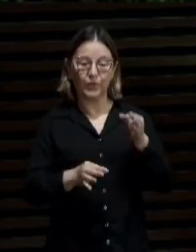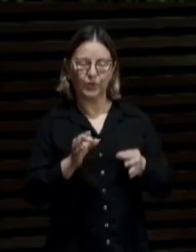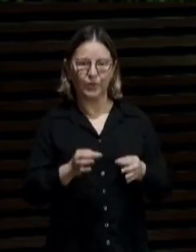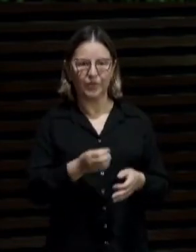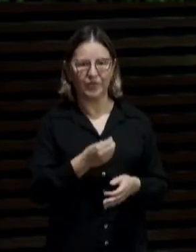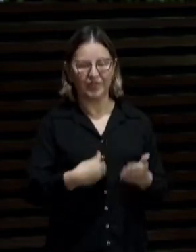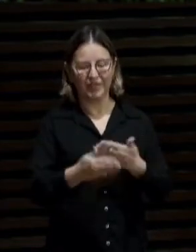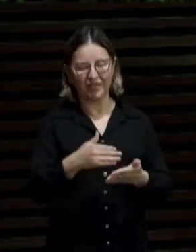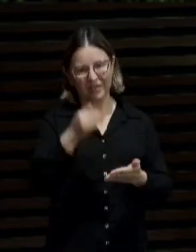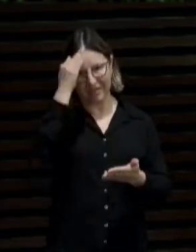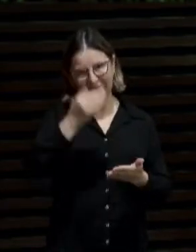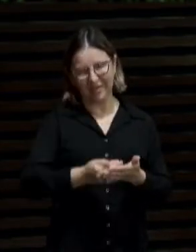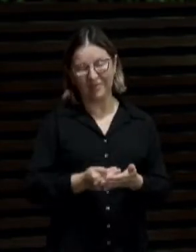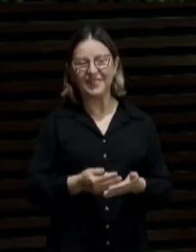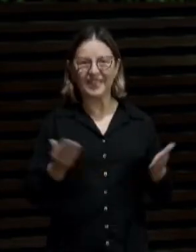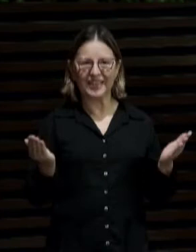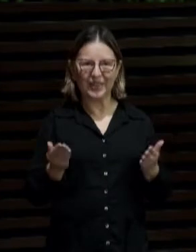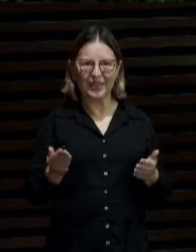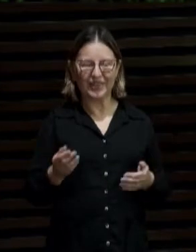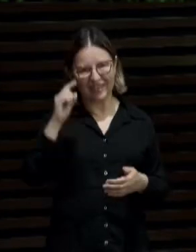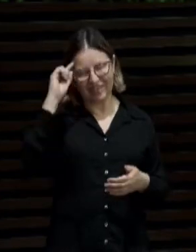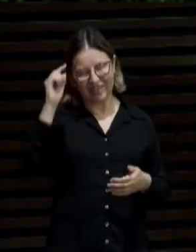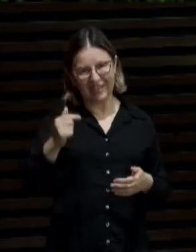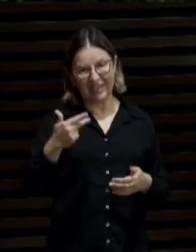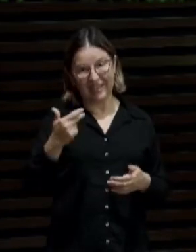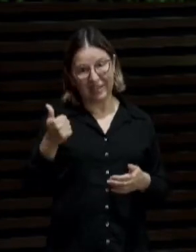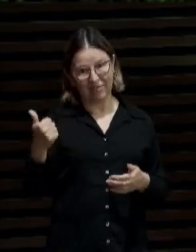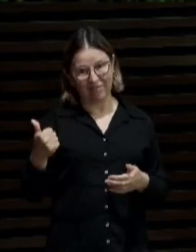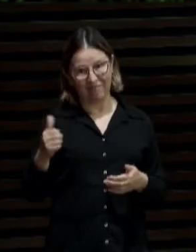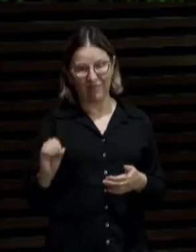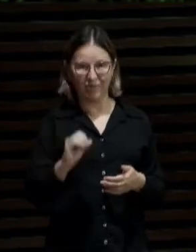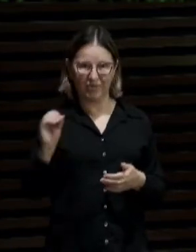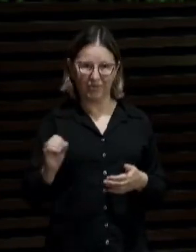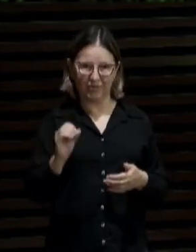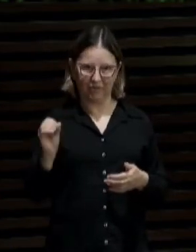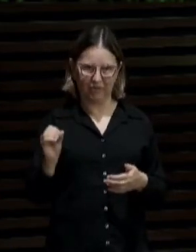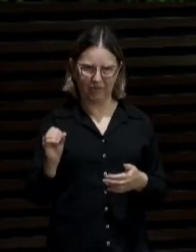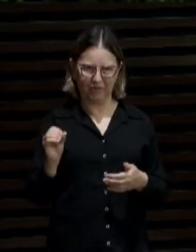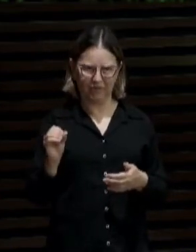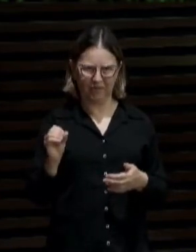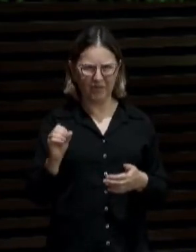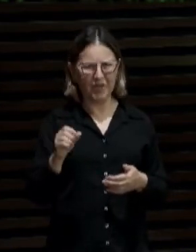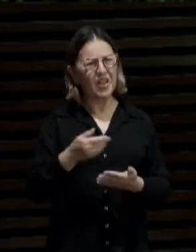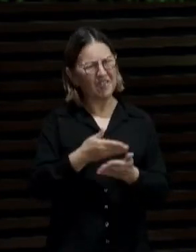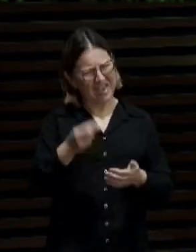hoje, dia 31 de outubro, traz à memória qualquer coisa essa